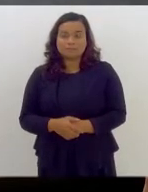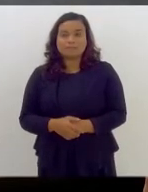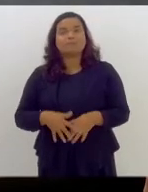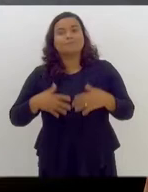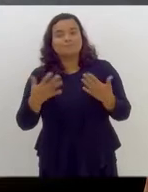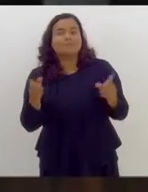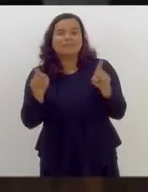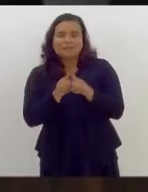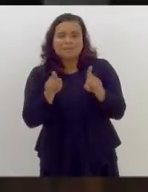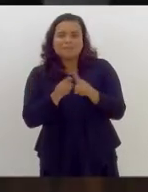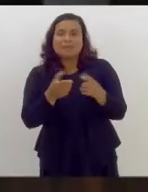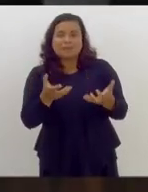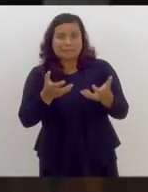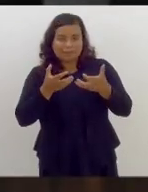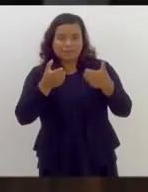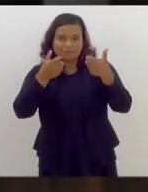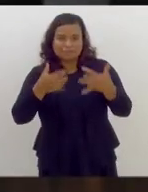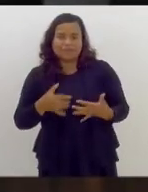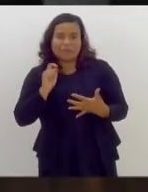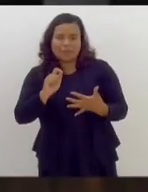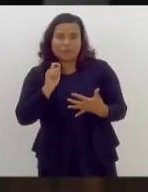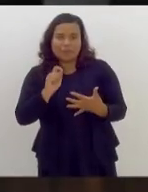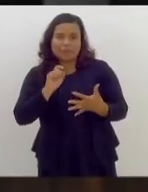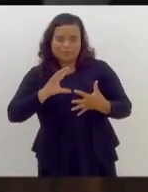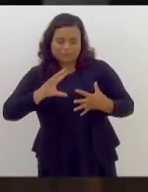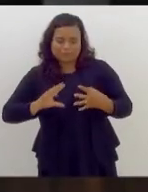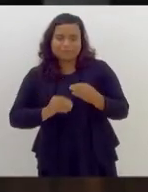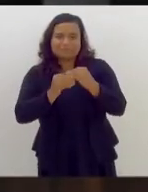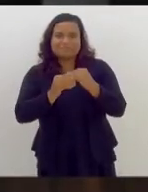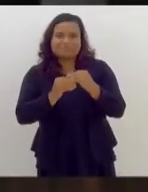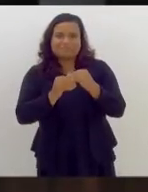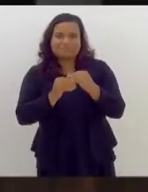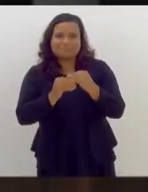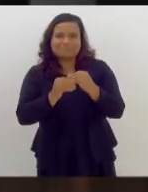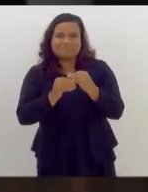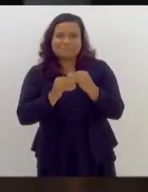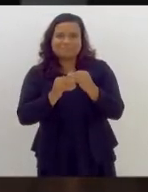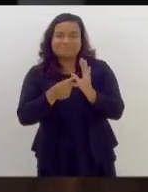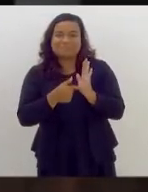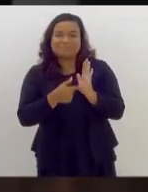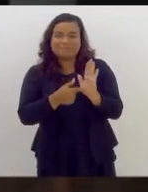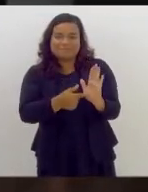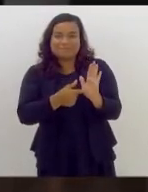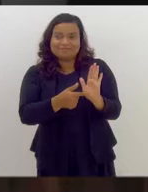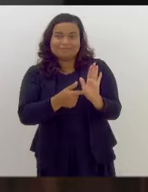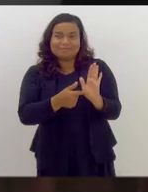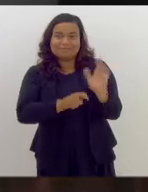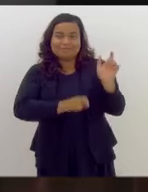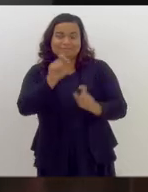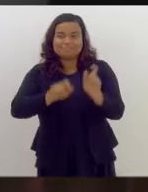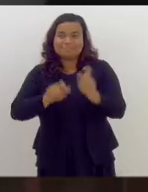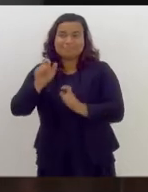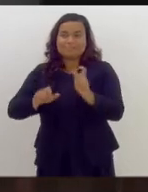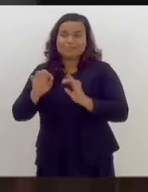Eu quero deixar também aqui uma pequena palavra para todos esses valorosos